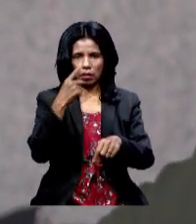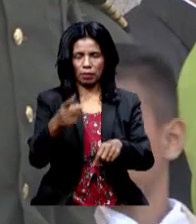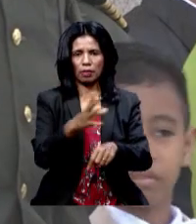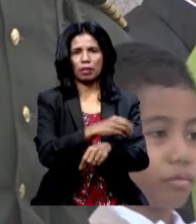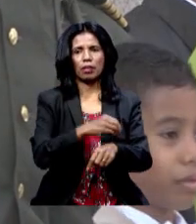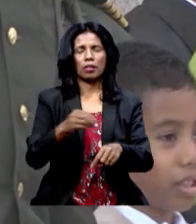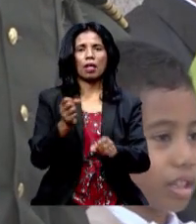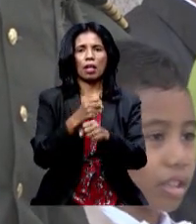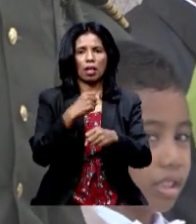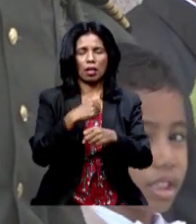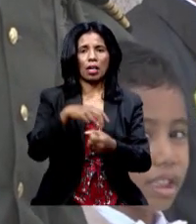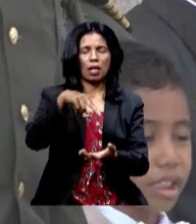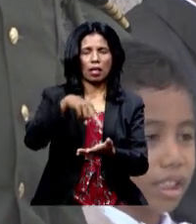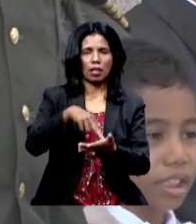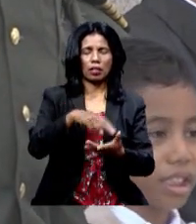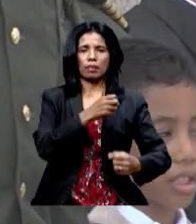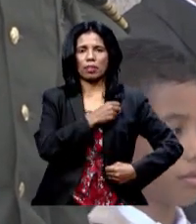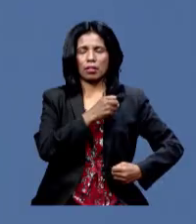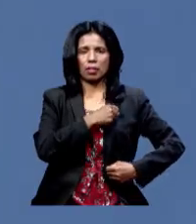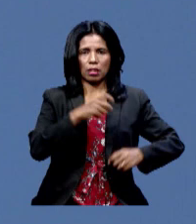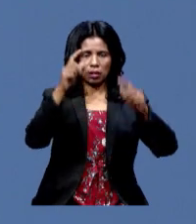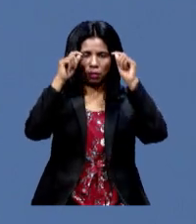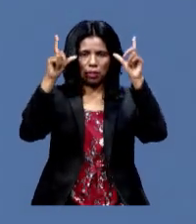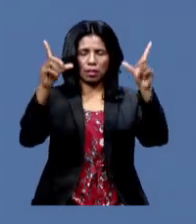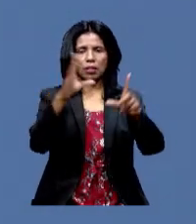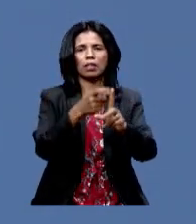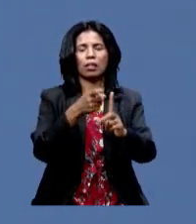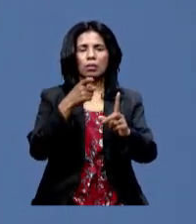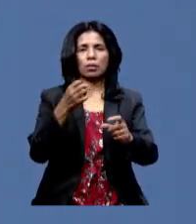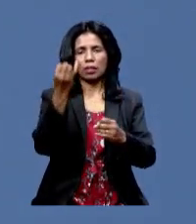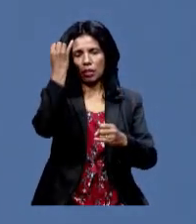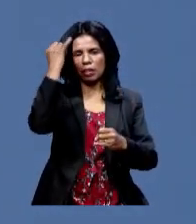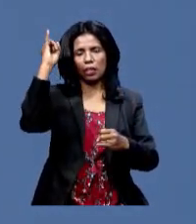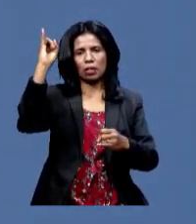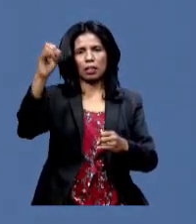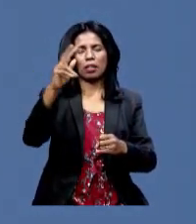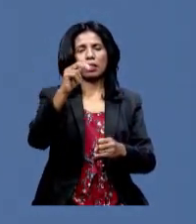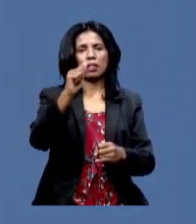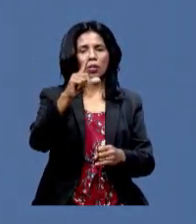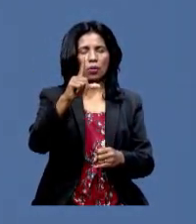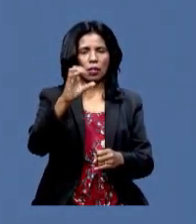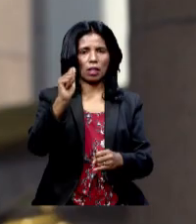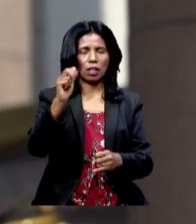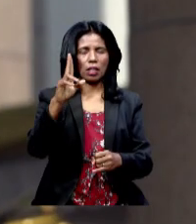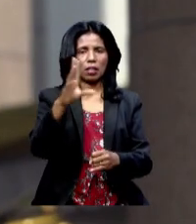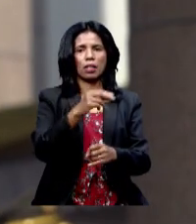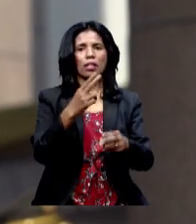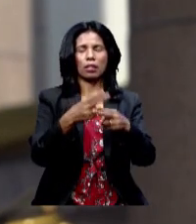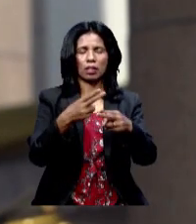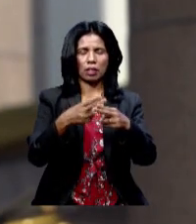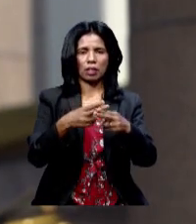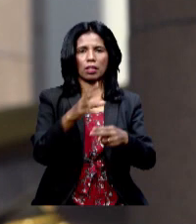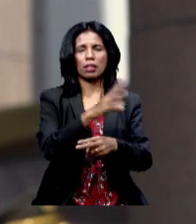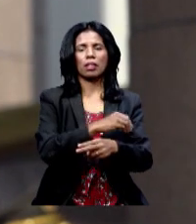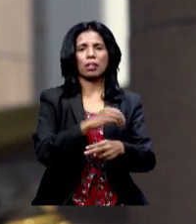Criação Força Armada Libertação Nacional Timor-Leste, Maihusi Ideia Saudoso Nicolau Lobato, Bainhira Naran Força Defesa